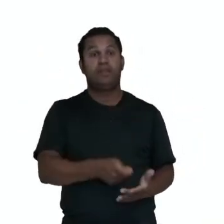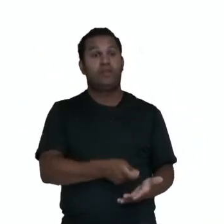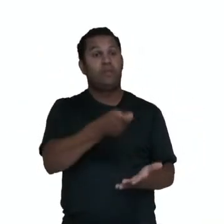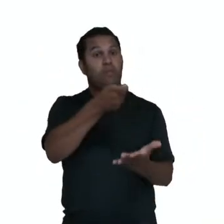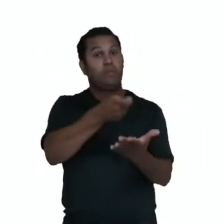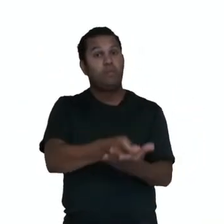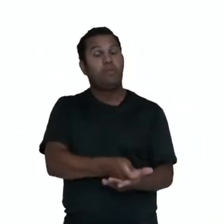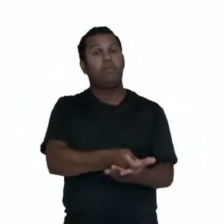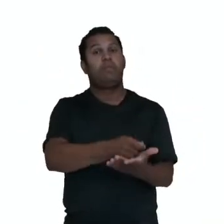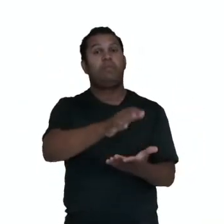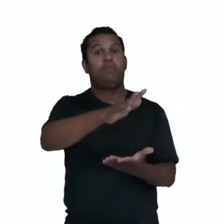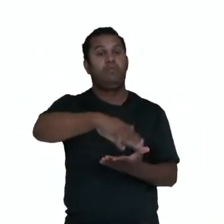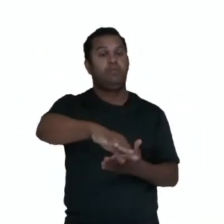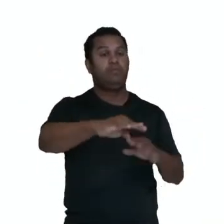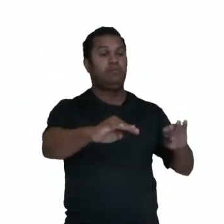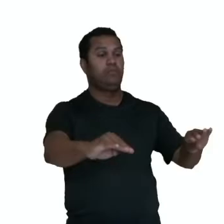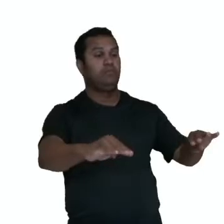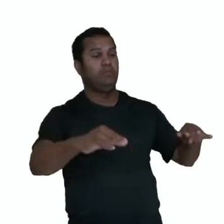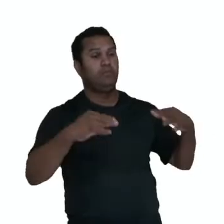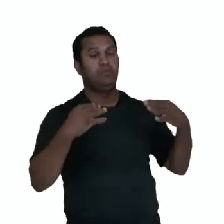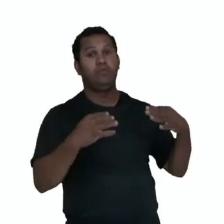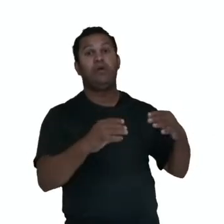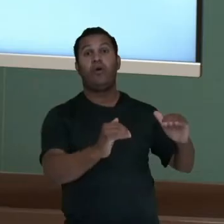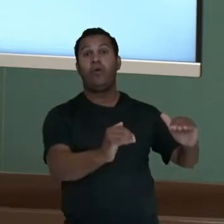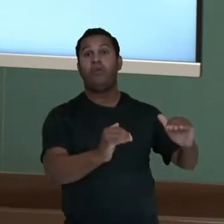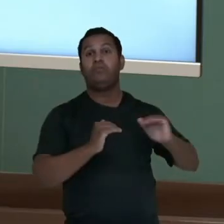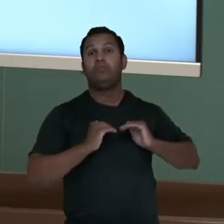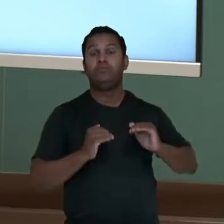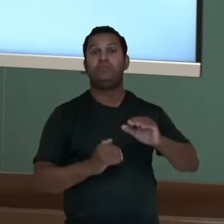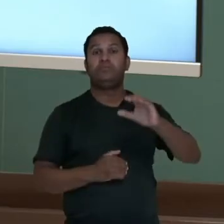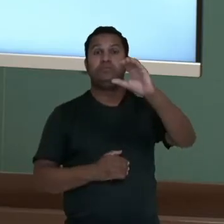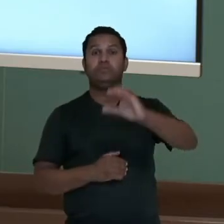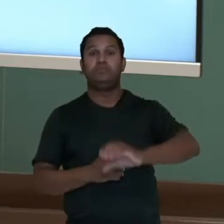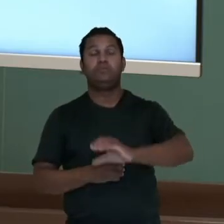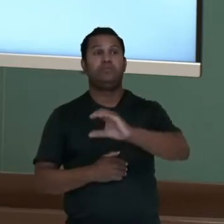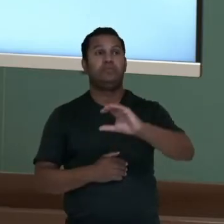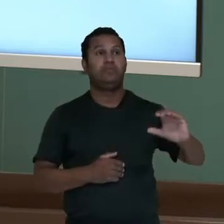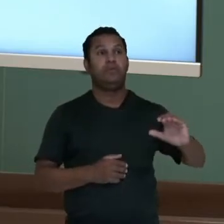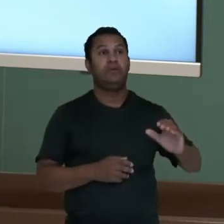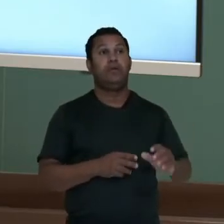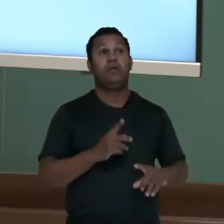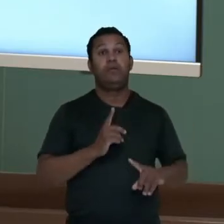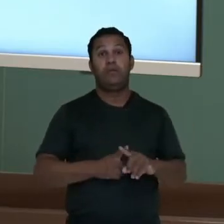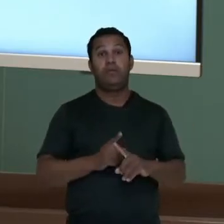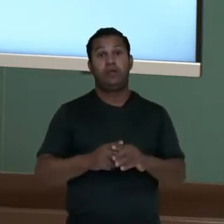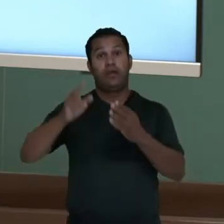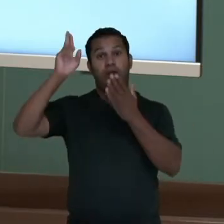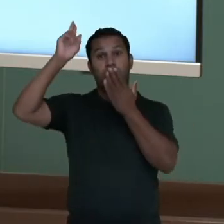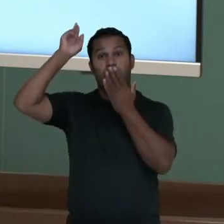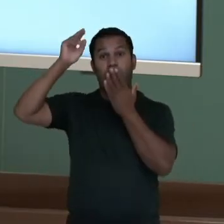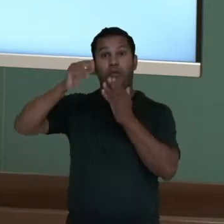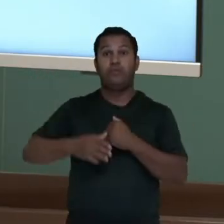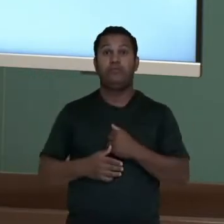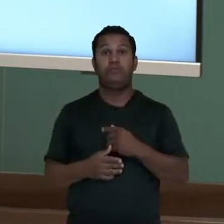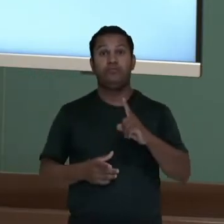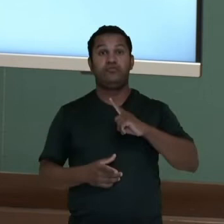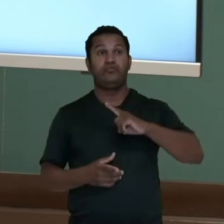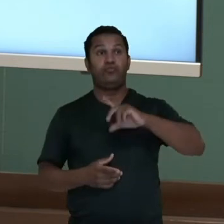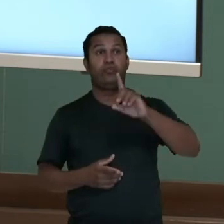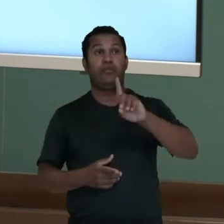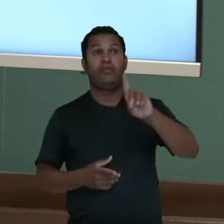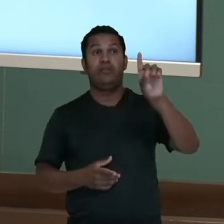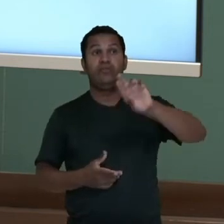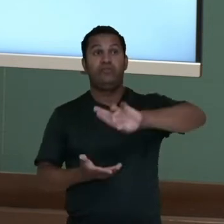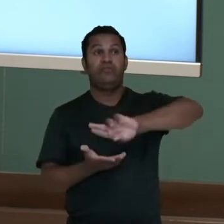cristã católica, uma vez que os nossos indígenas, eles eram politeístas, cultuavam vários deuses e